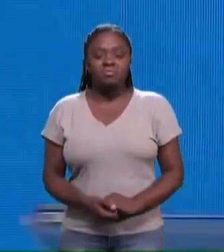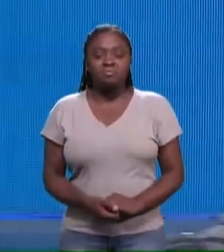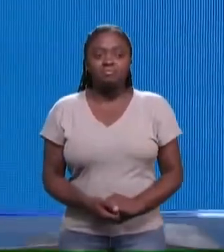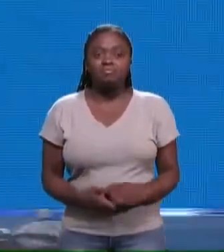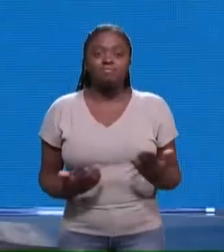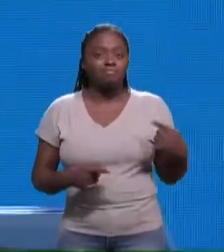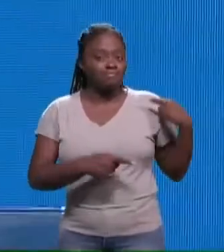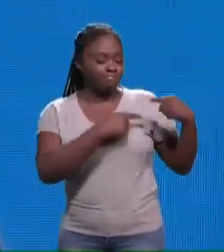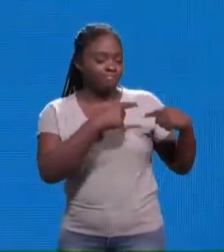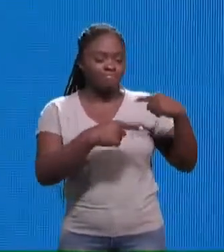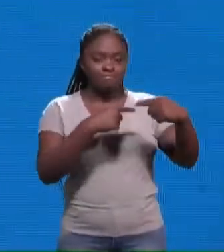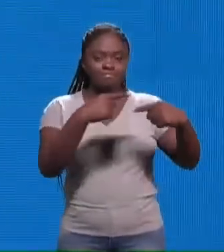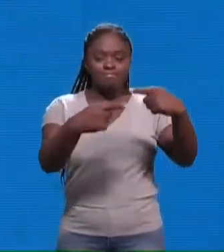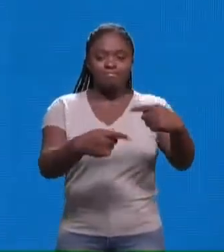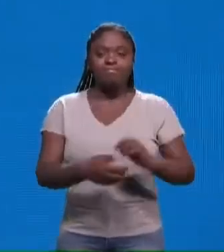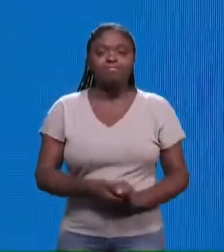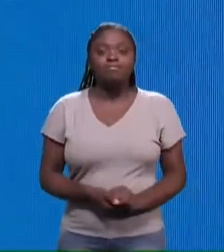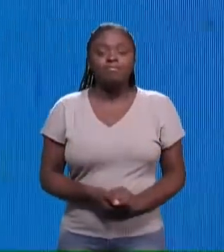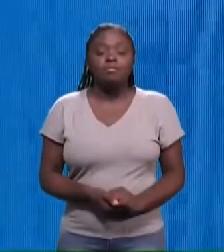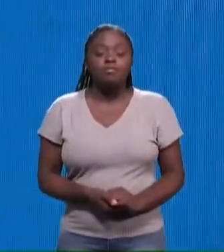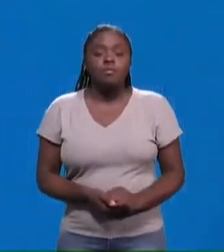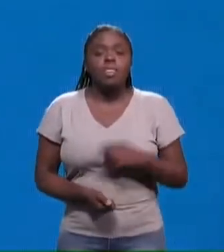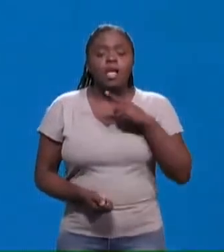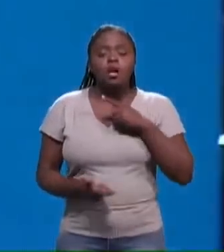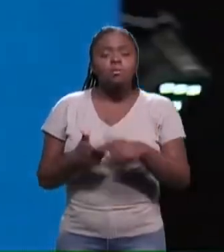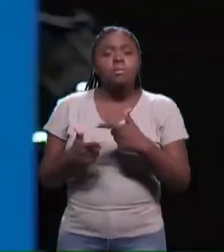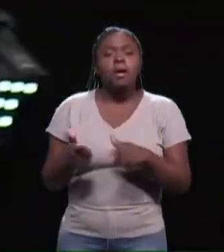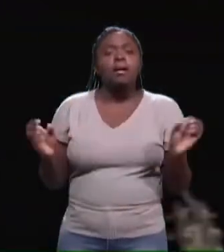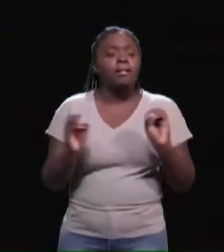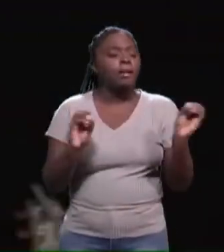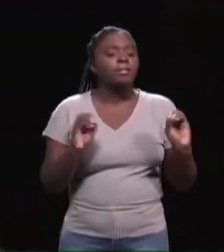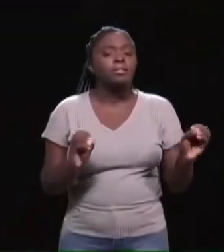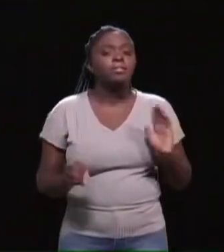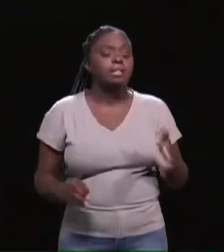Essa é uma geração que está pipocando diante de problema nenhum.